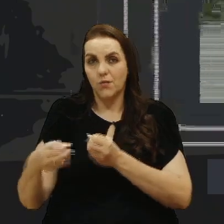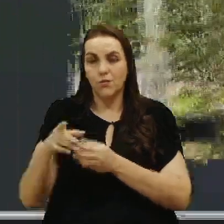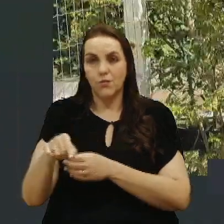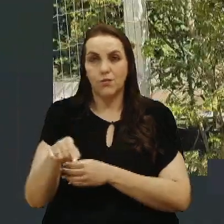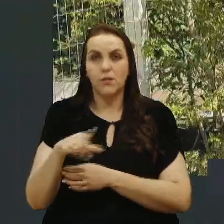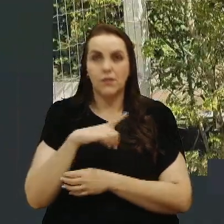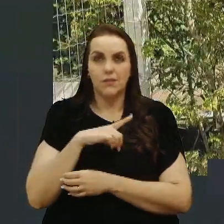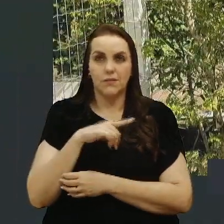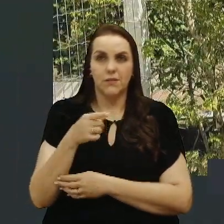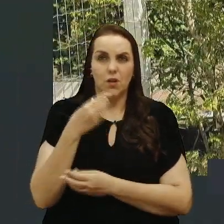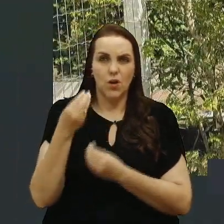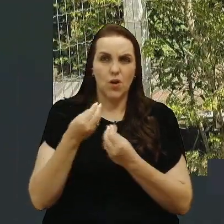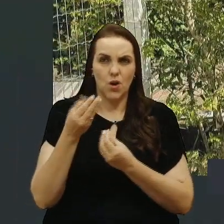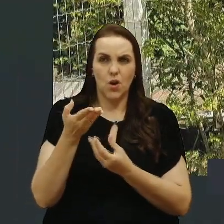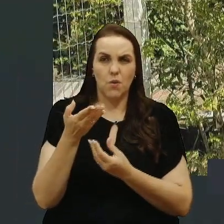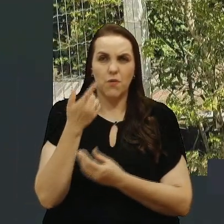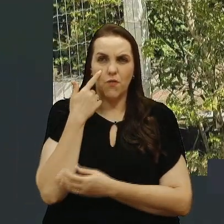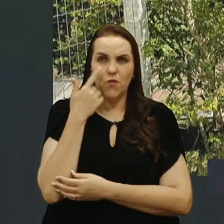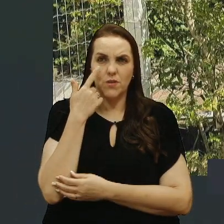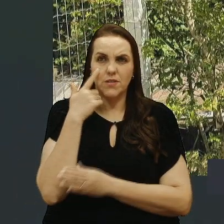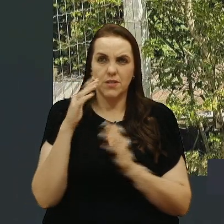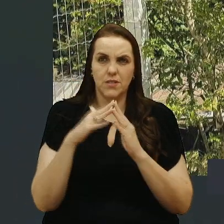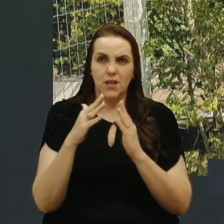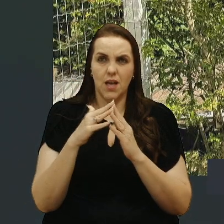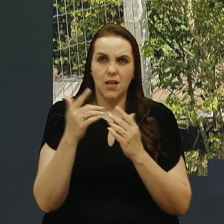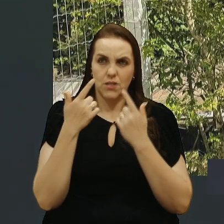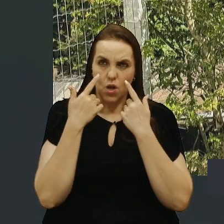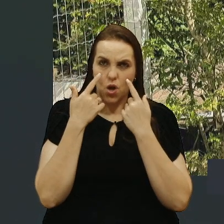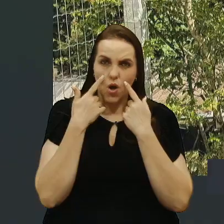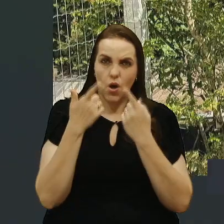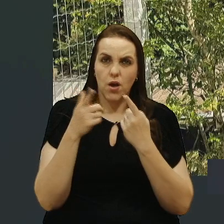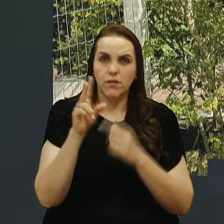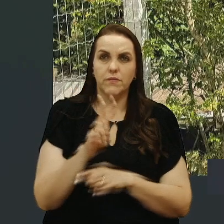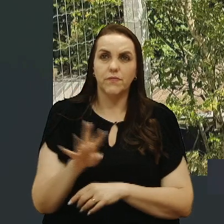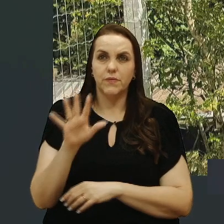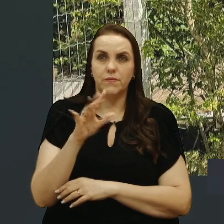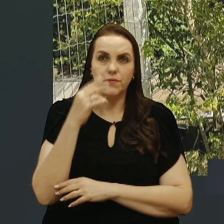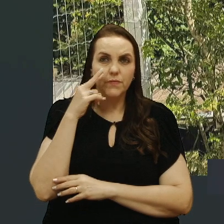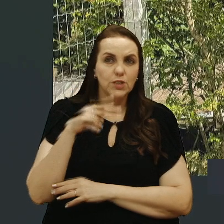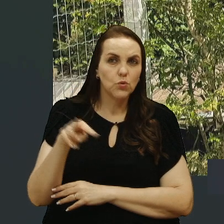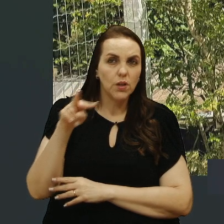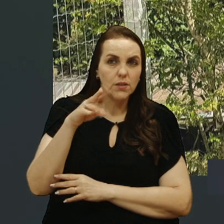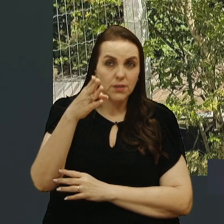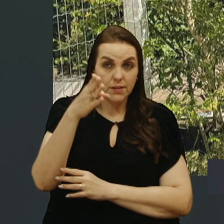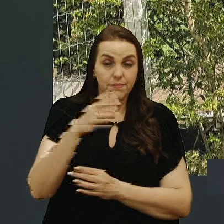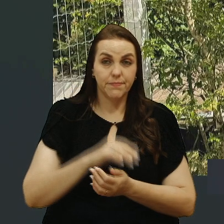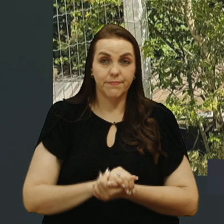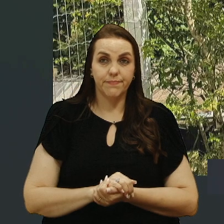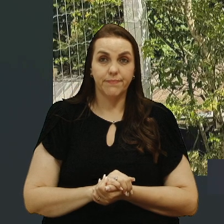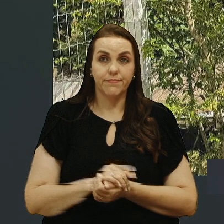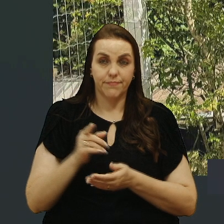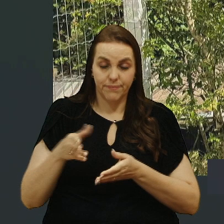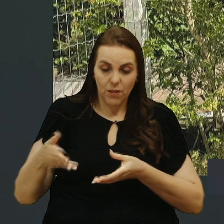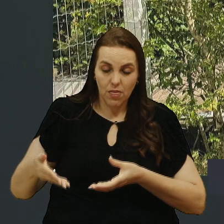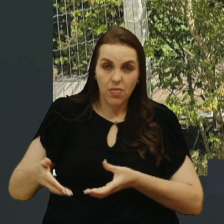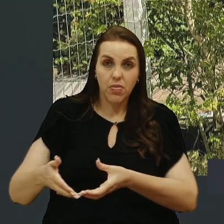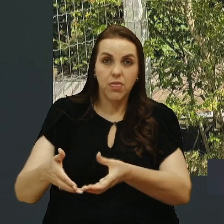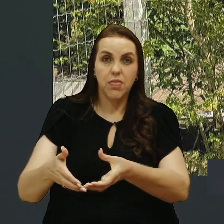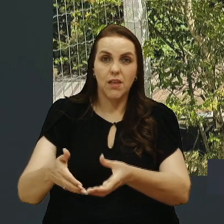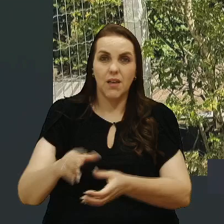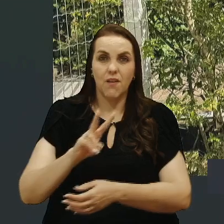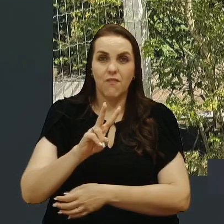ali. Eu gostaria que vocês de casa olhassem, vocês aqui visualizassem isso. Esse valão aqui, vereador Lucas, o